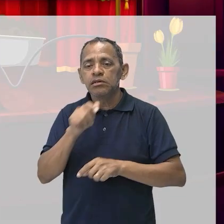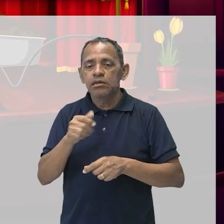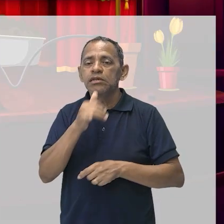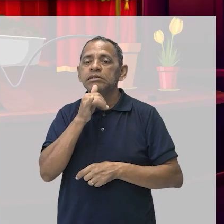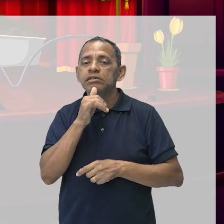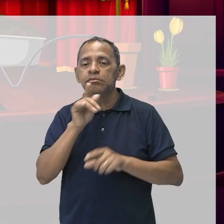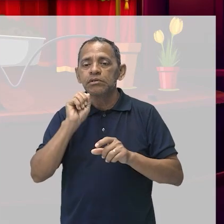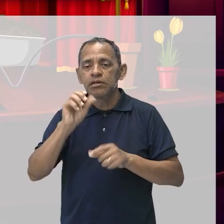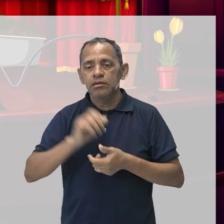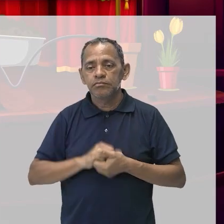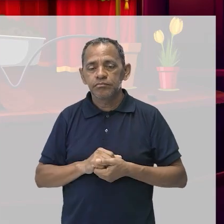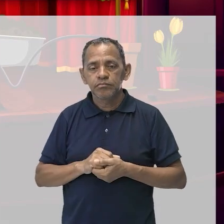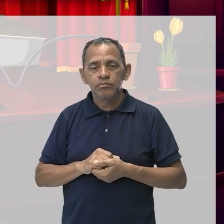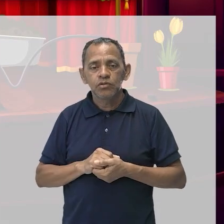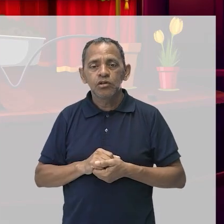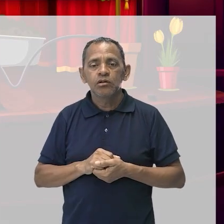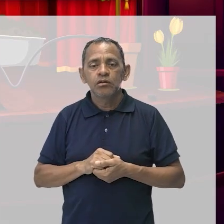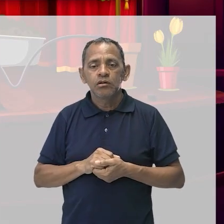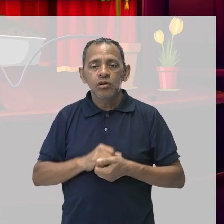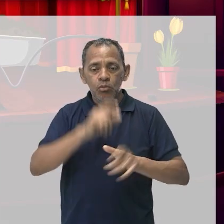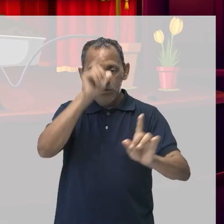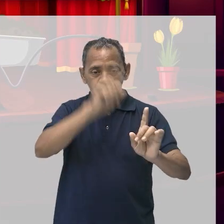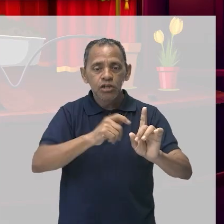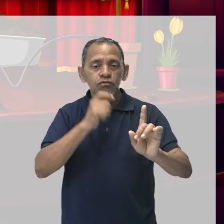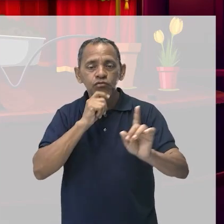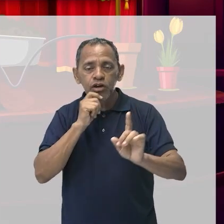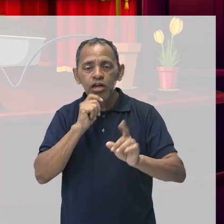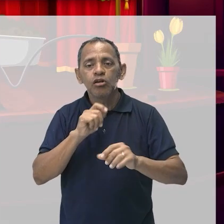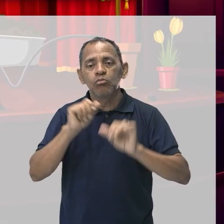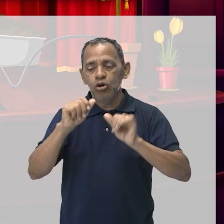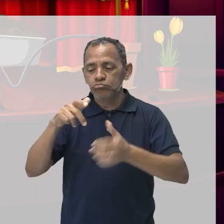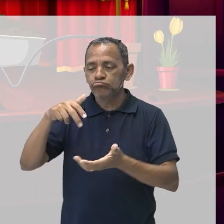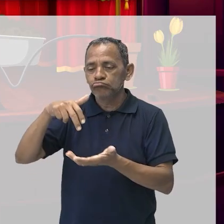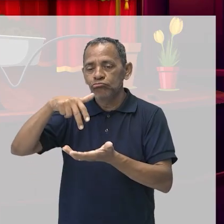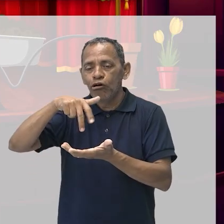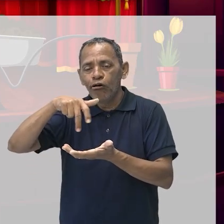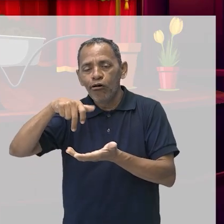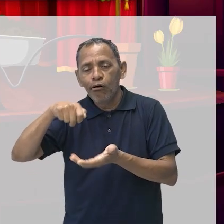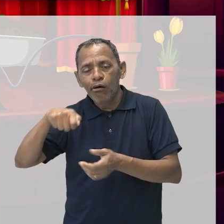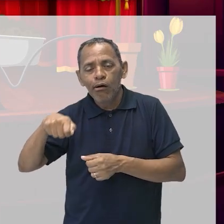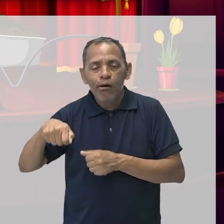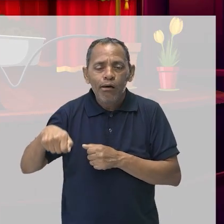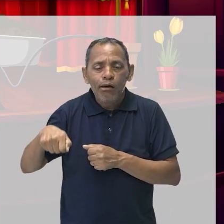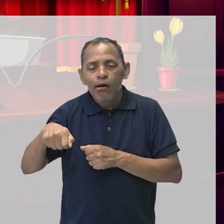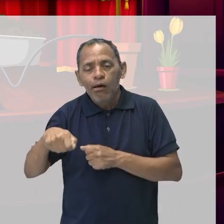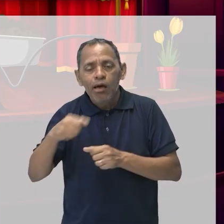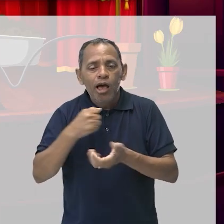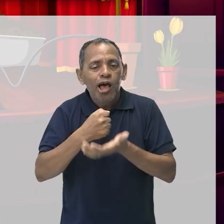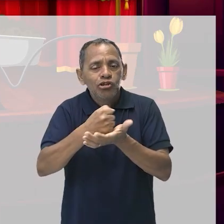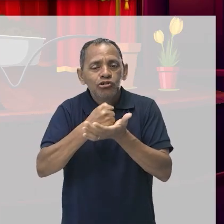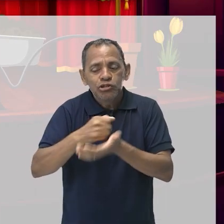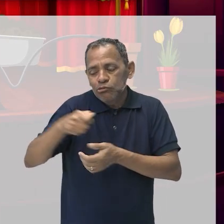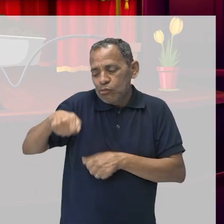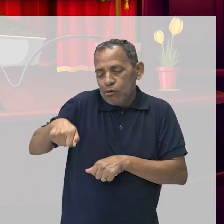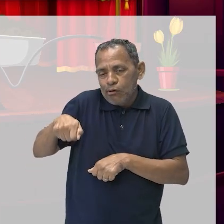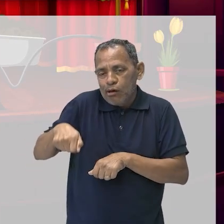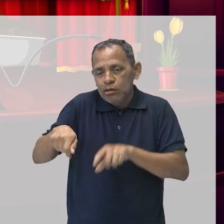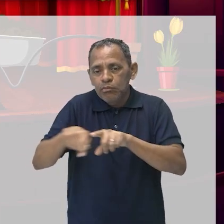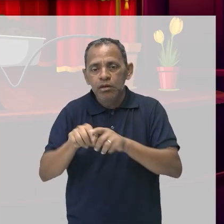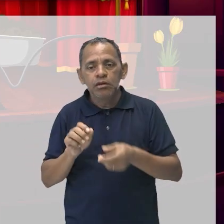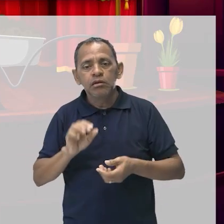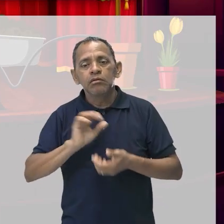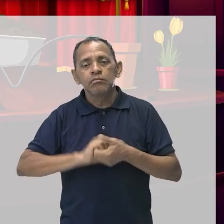um personagem idoso pode caminhar lentamente com o auxílio de uma bengala, enquanto um guerreiro pode ter